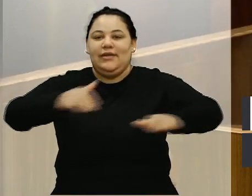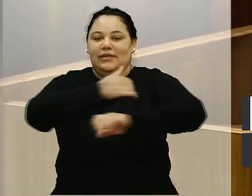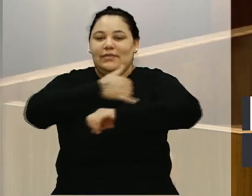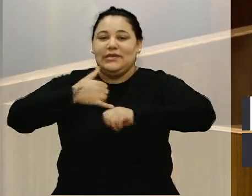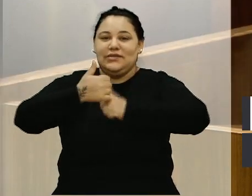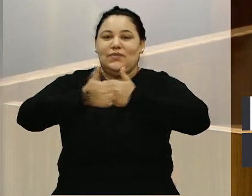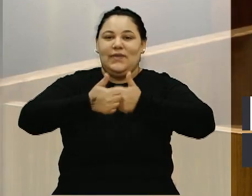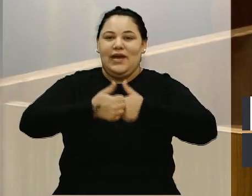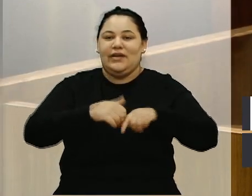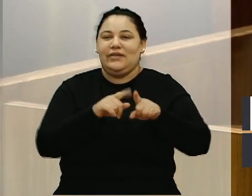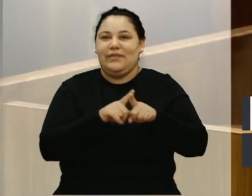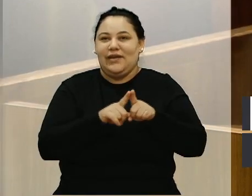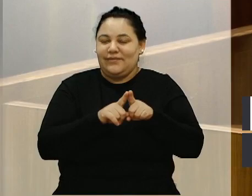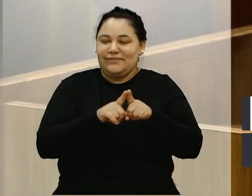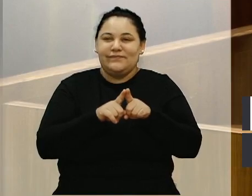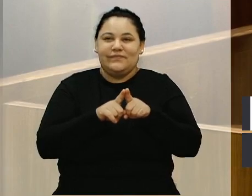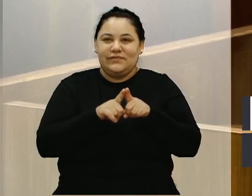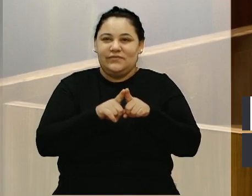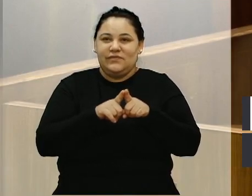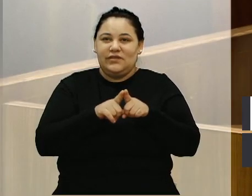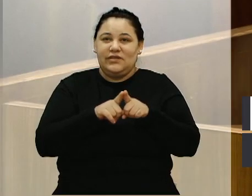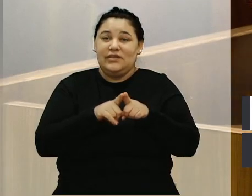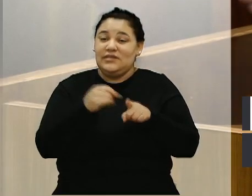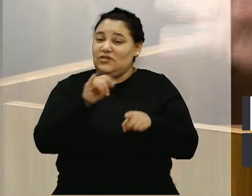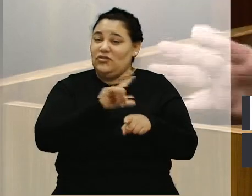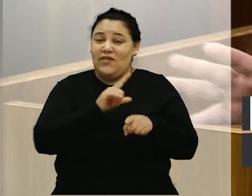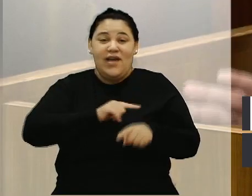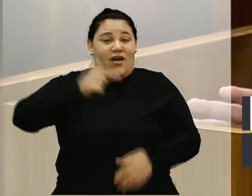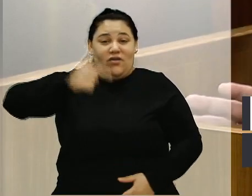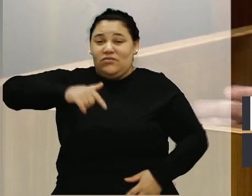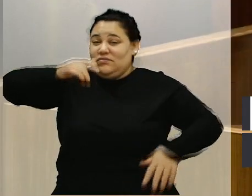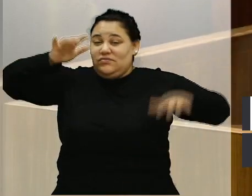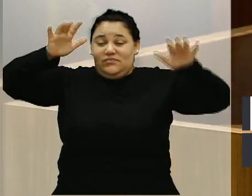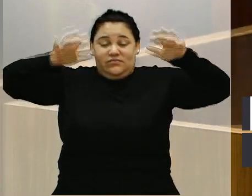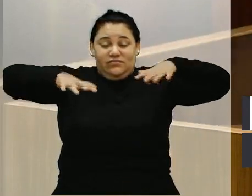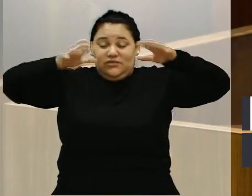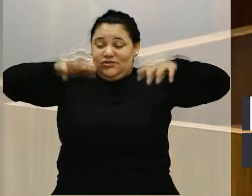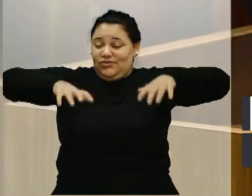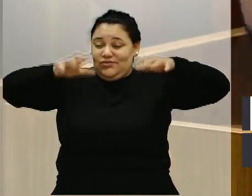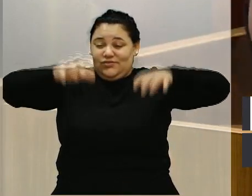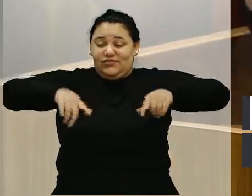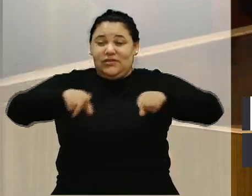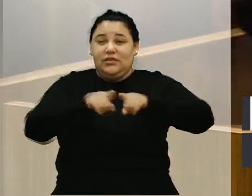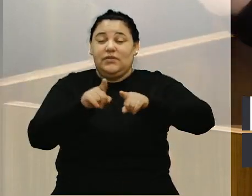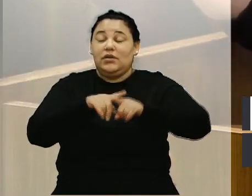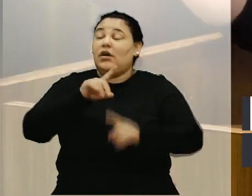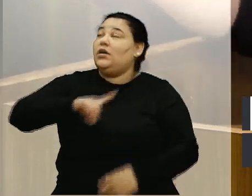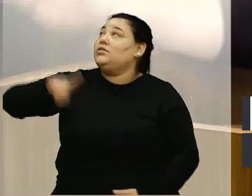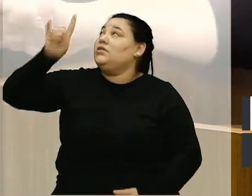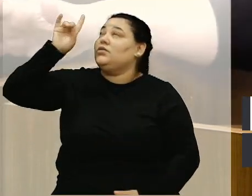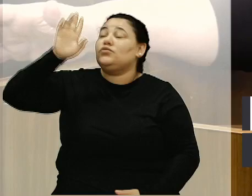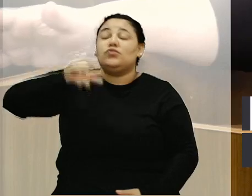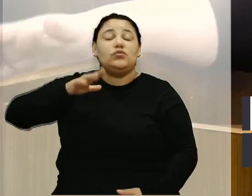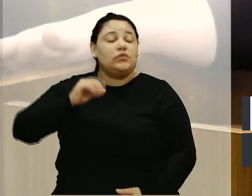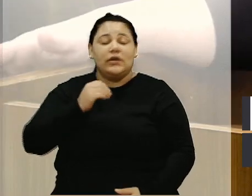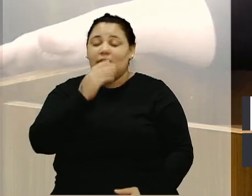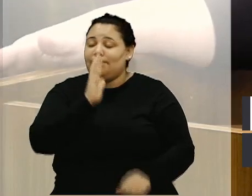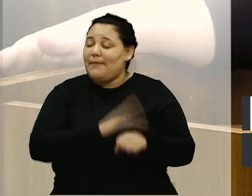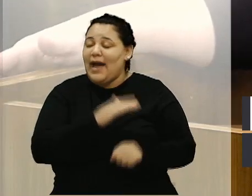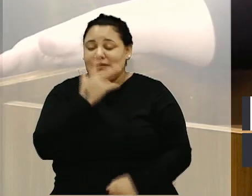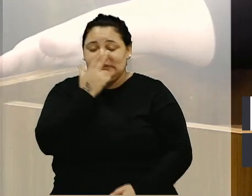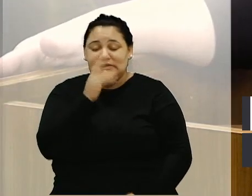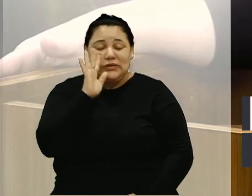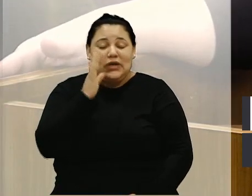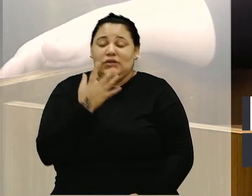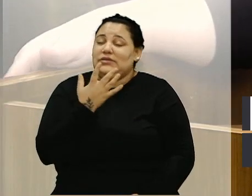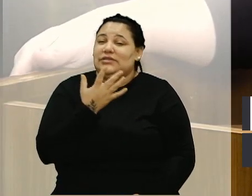E se der uma cheia, não precisa ser do tamanho dessa aí, tomara Deus que nunca mais tenha, né, esse volume